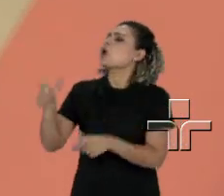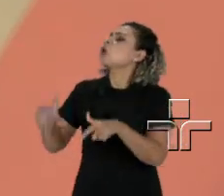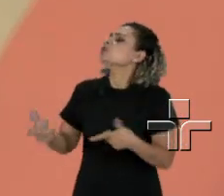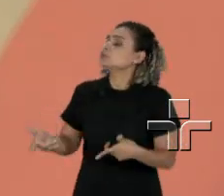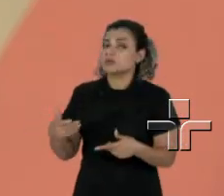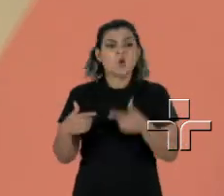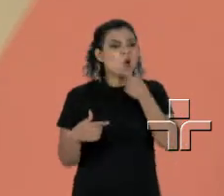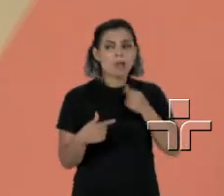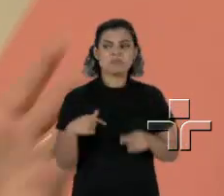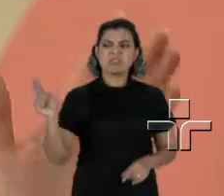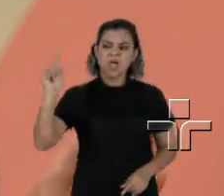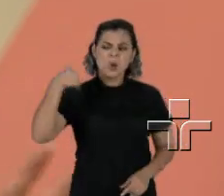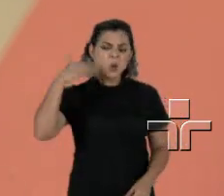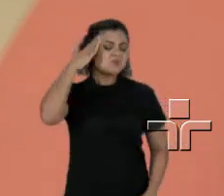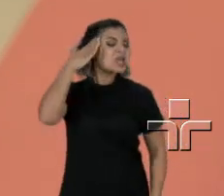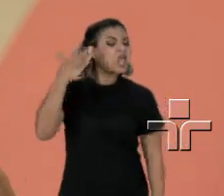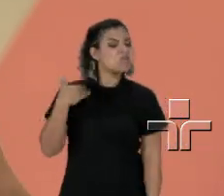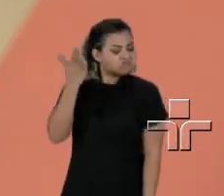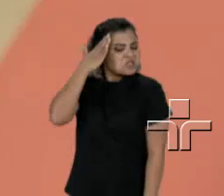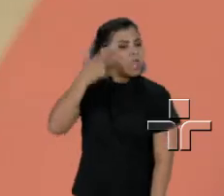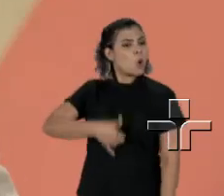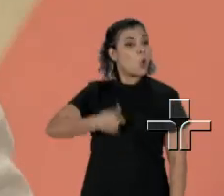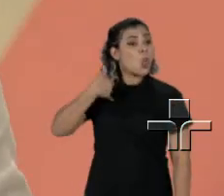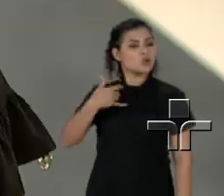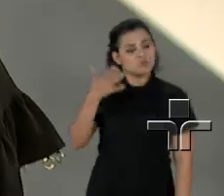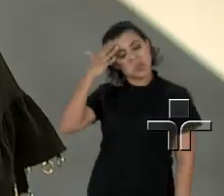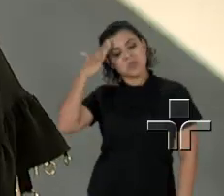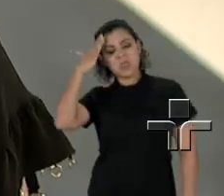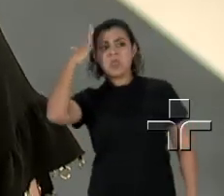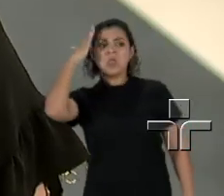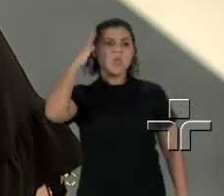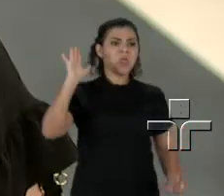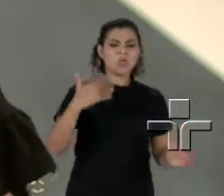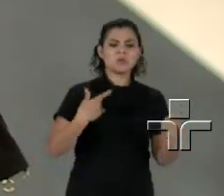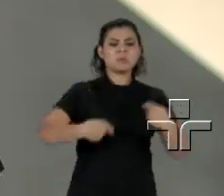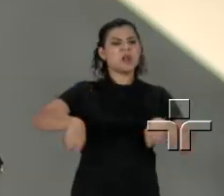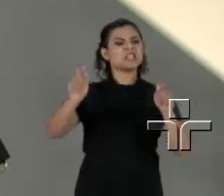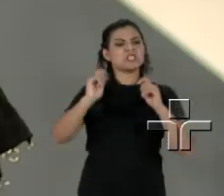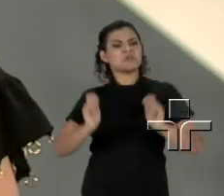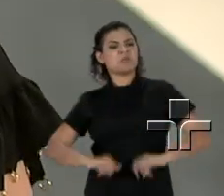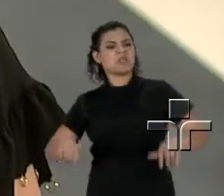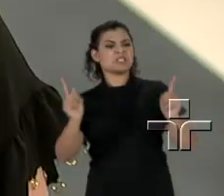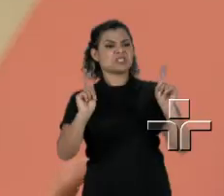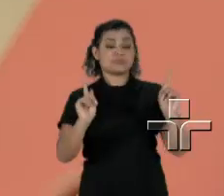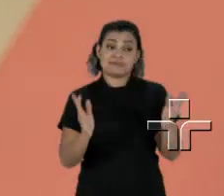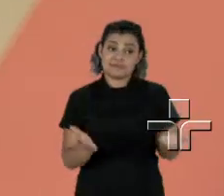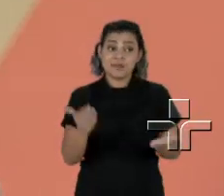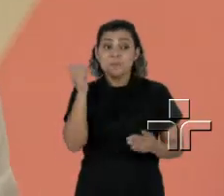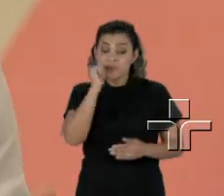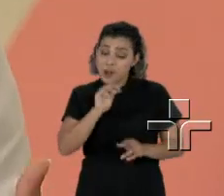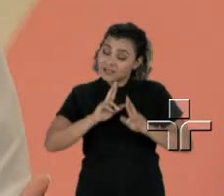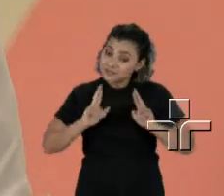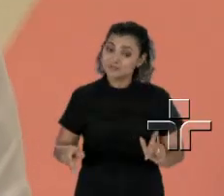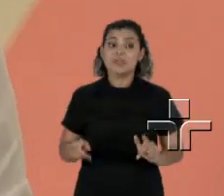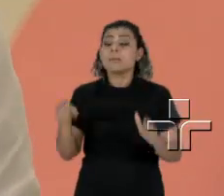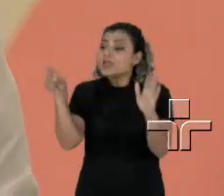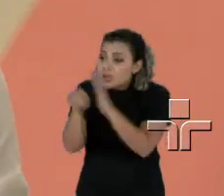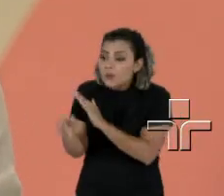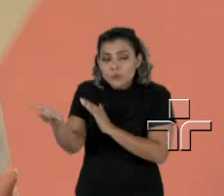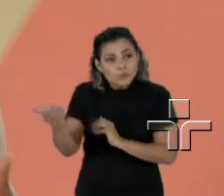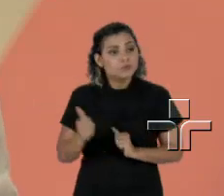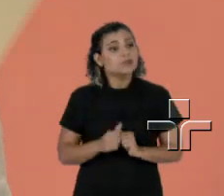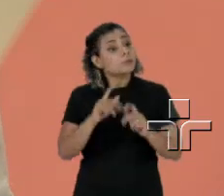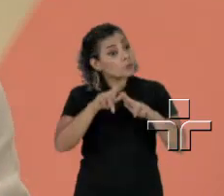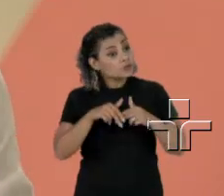homem quer falar nem eu sei onde eu tô você não precisa por doença a mulher tem esse perfil algumas dessas